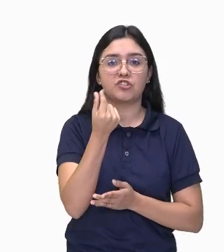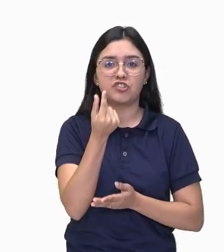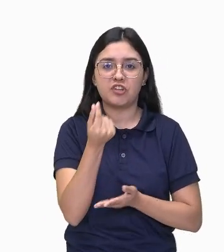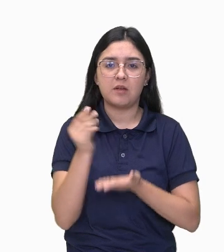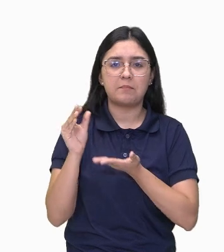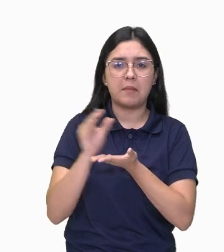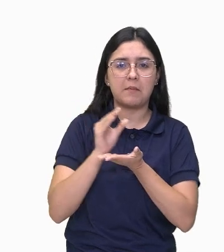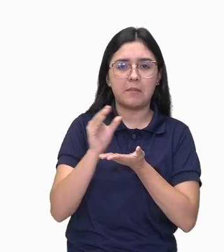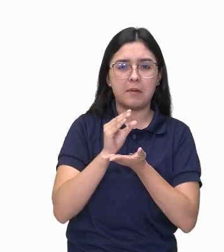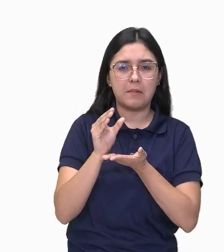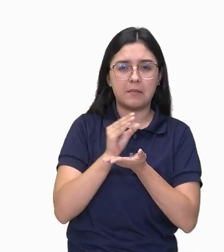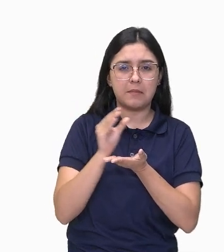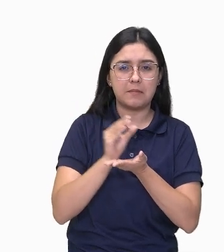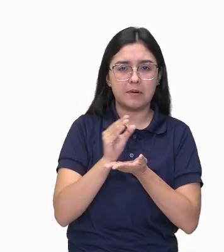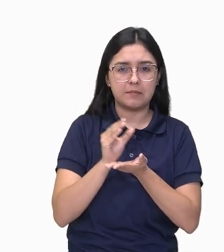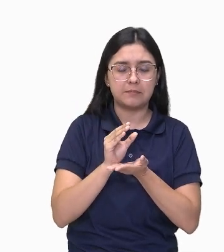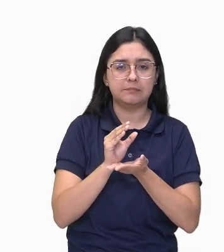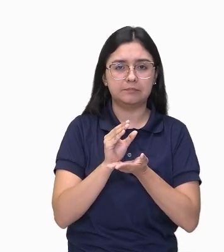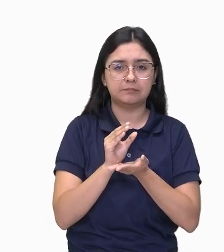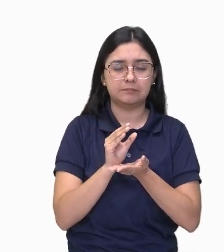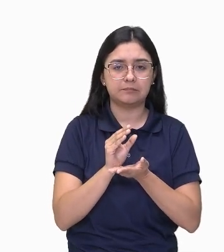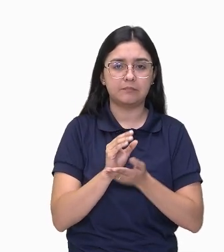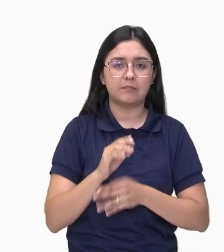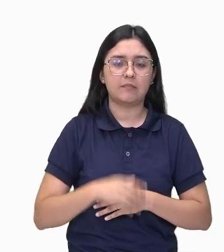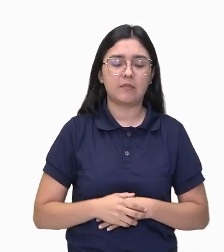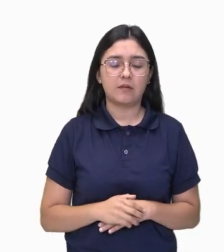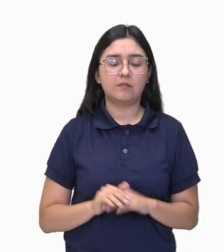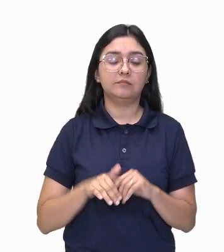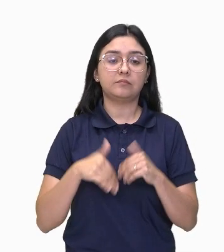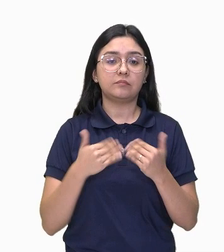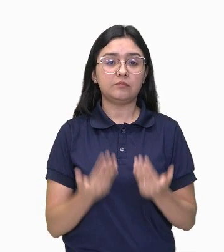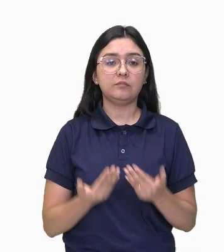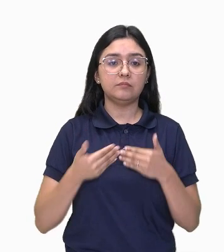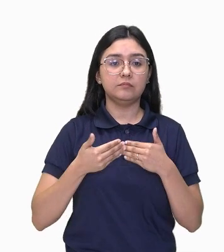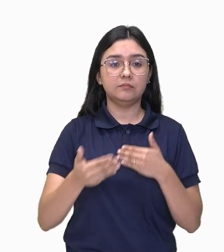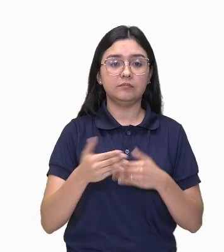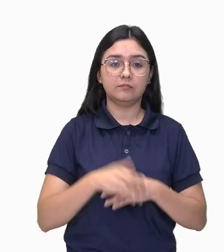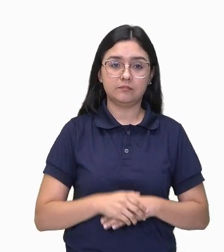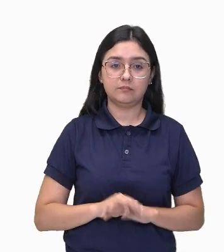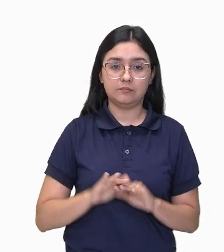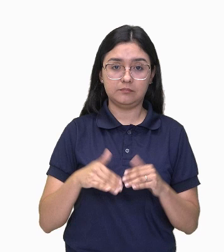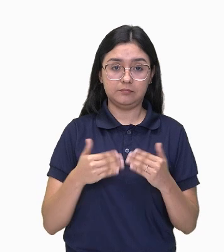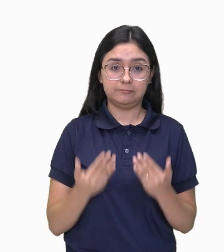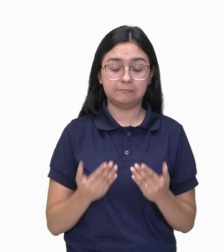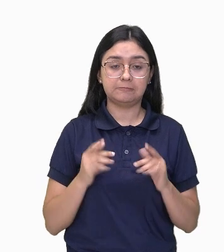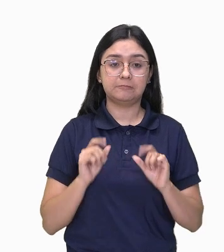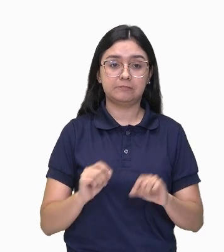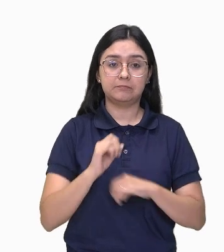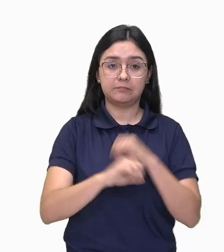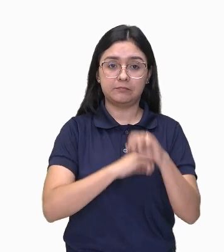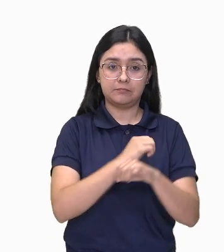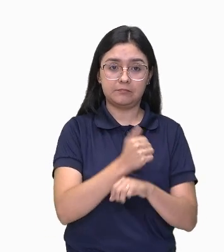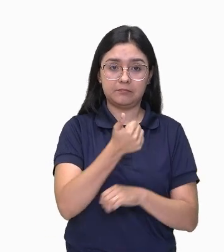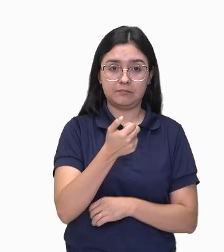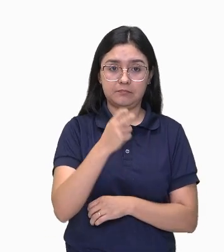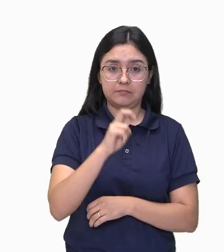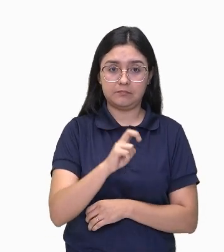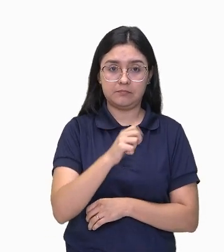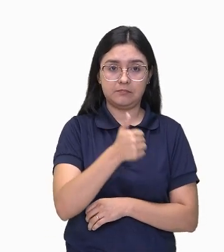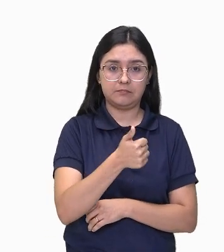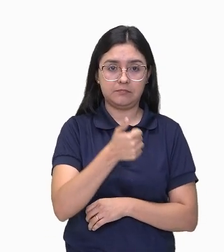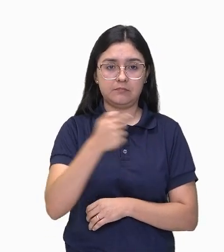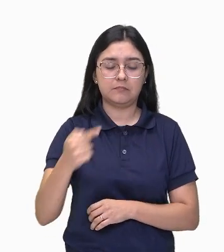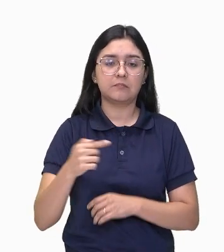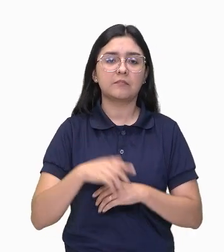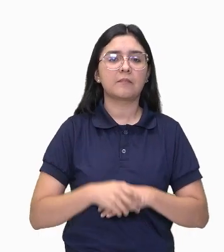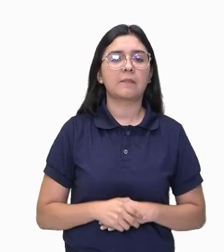mais riquezas para si. Vamos continuar com o texto. Vamos lá, gente. Em 1517, revoltado com a